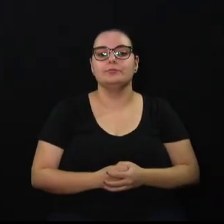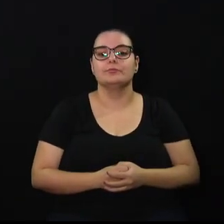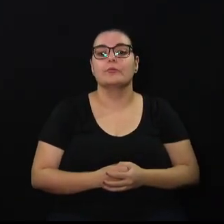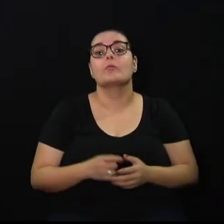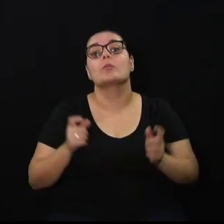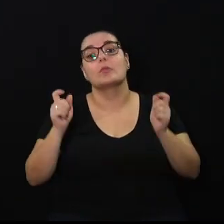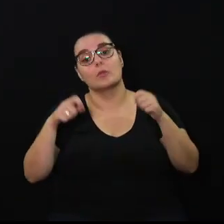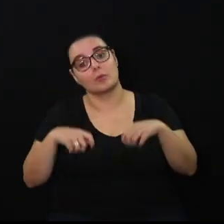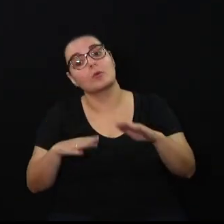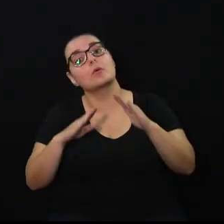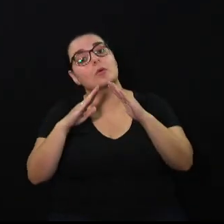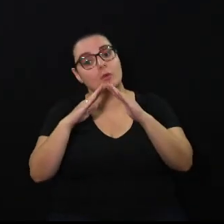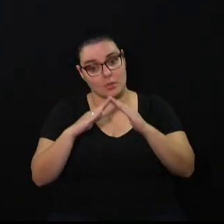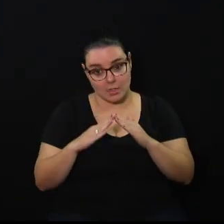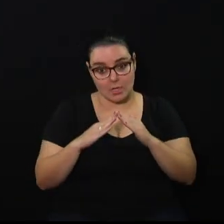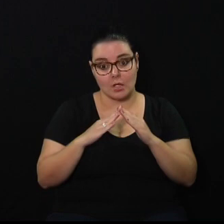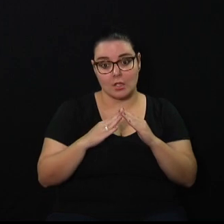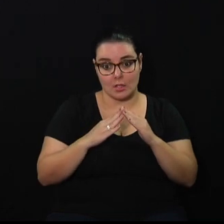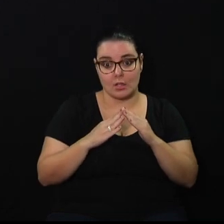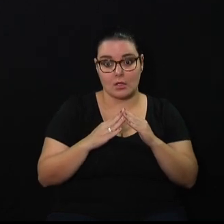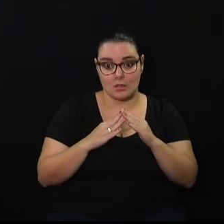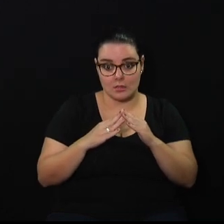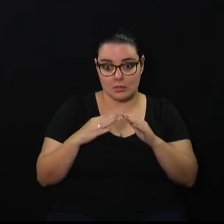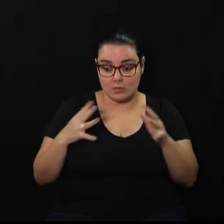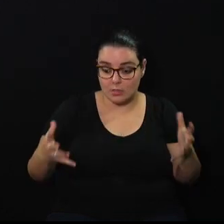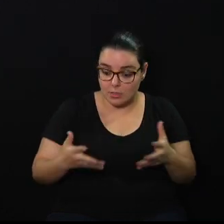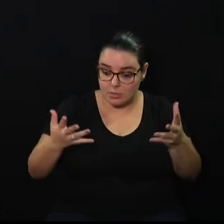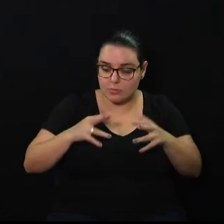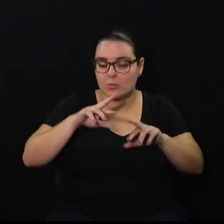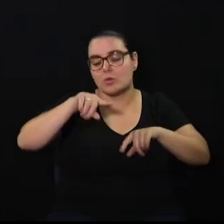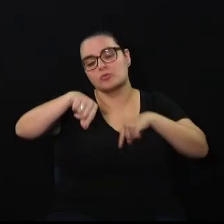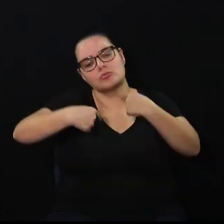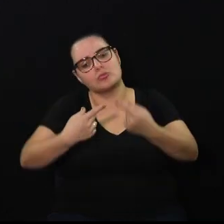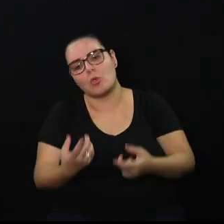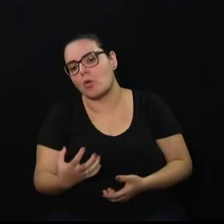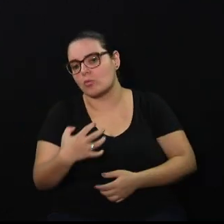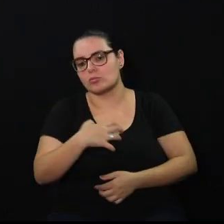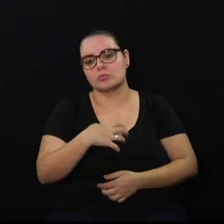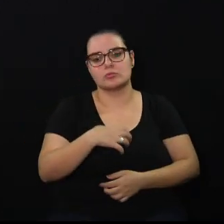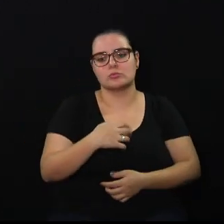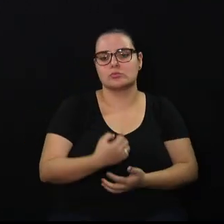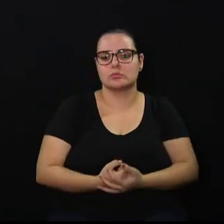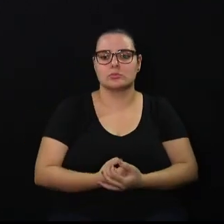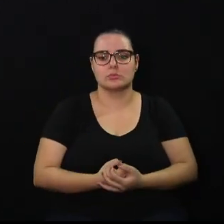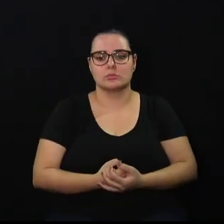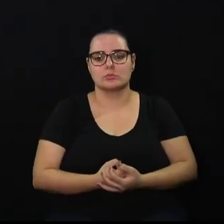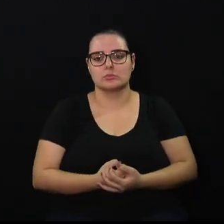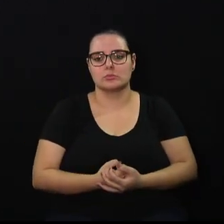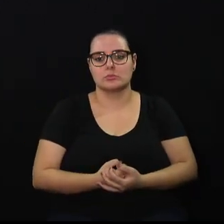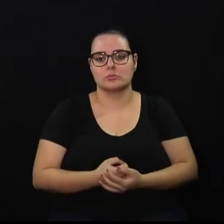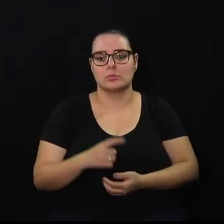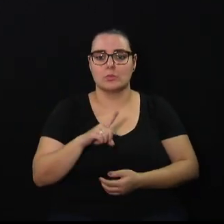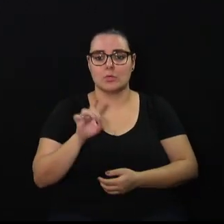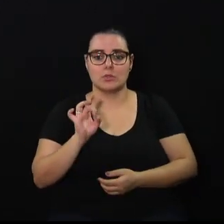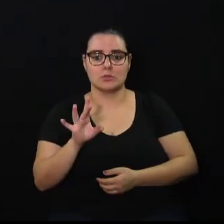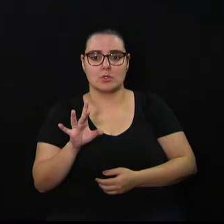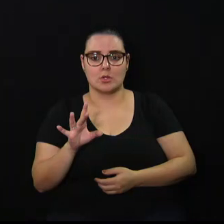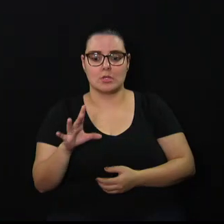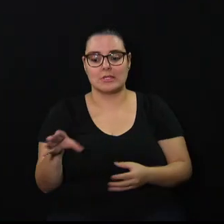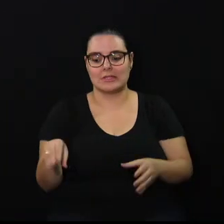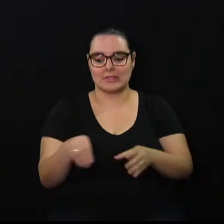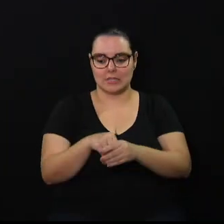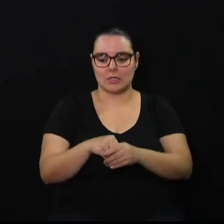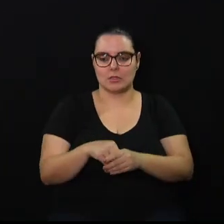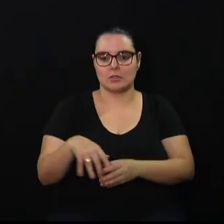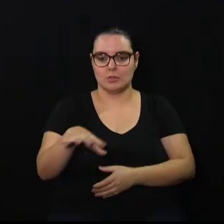casa de estimular de outras formas não só dentro da daiane do equipamento de integração sensorial o